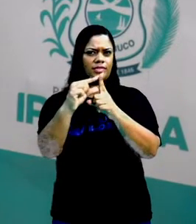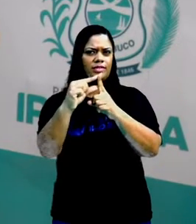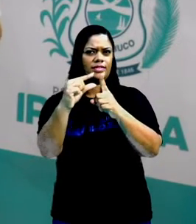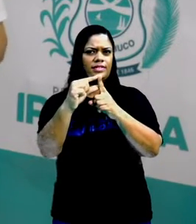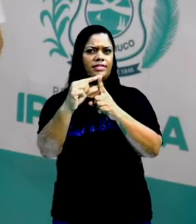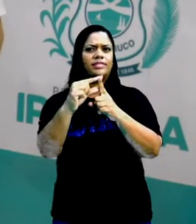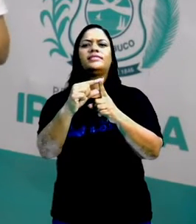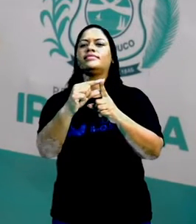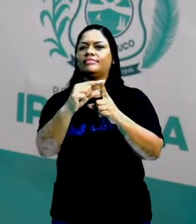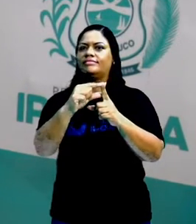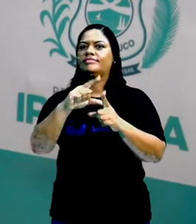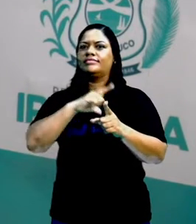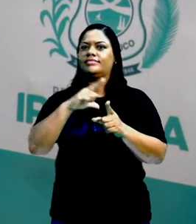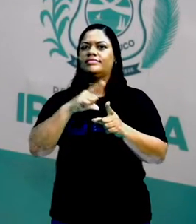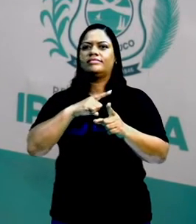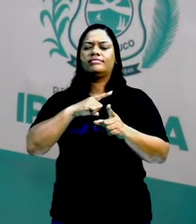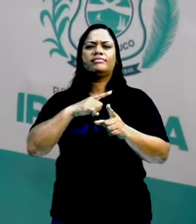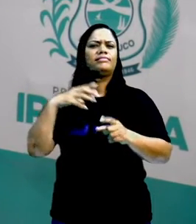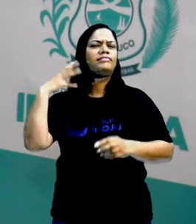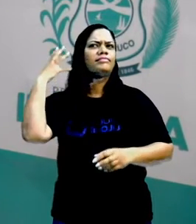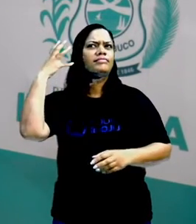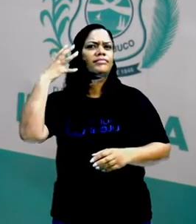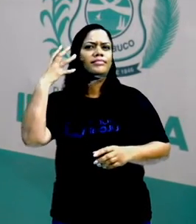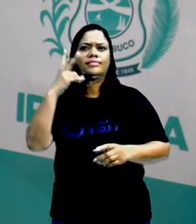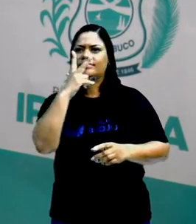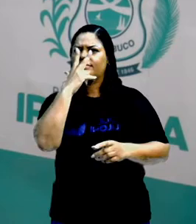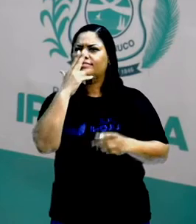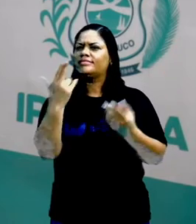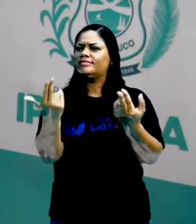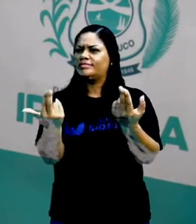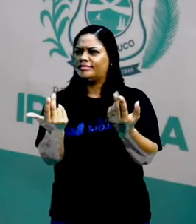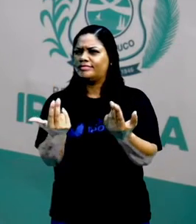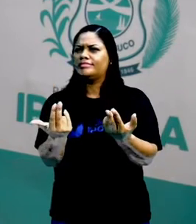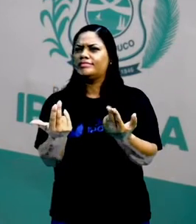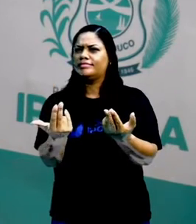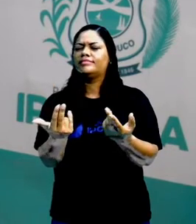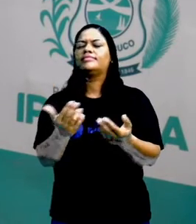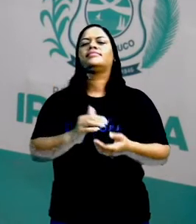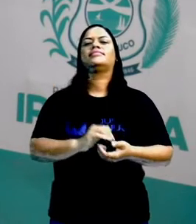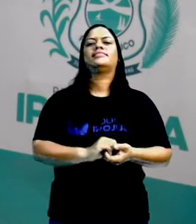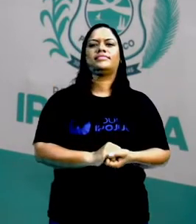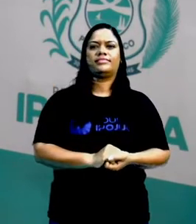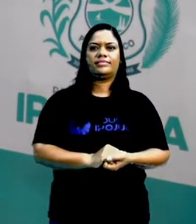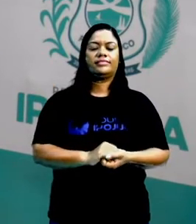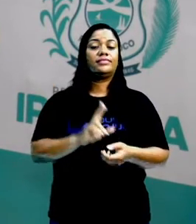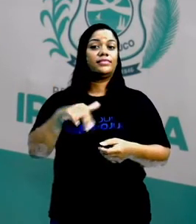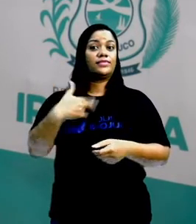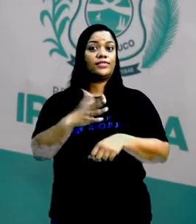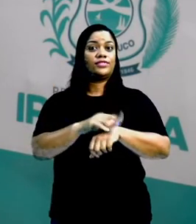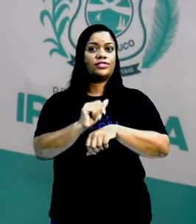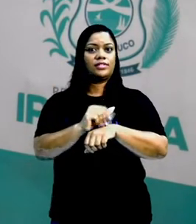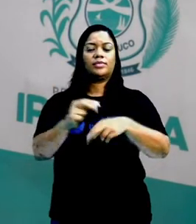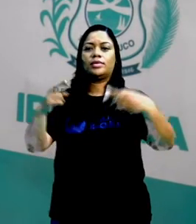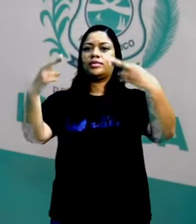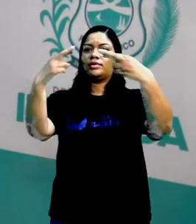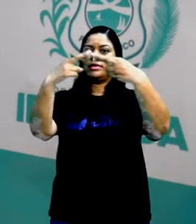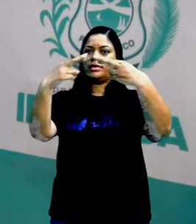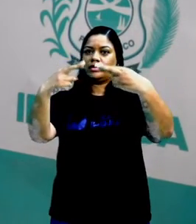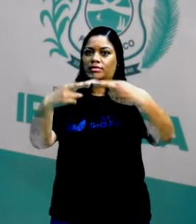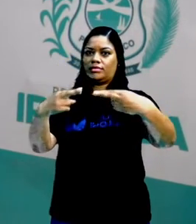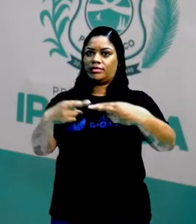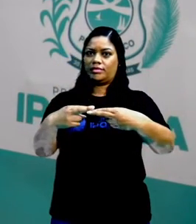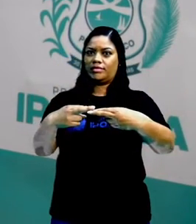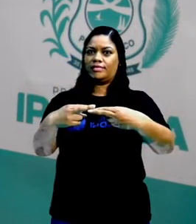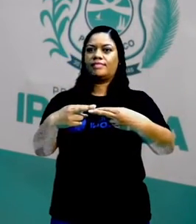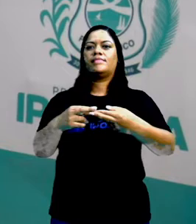tem sons semelhantes, parecidos, iguais. Então, isso é o que nós chamamos de rima.